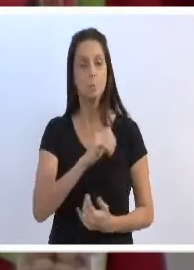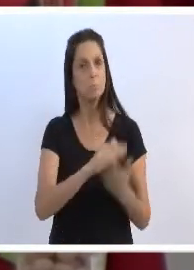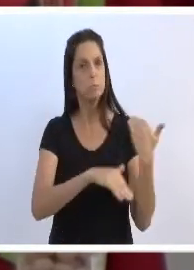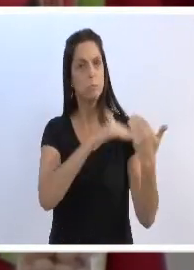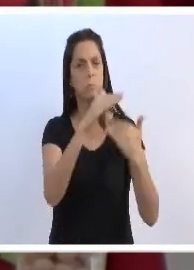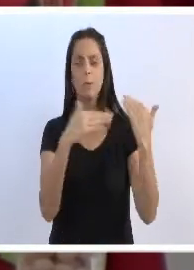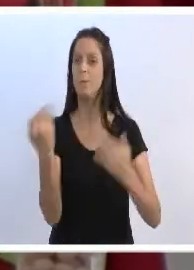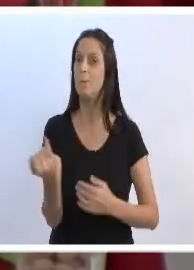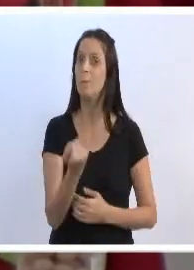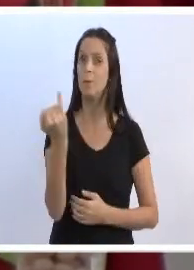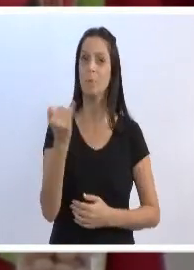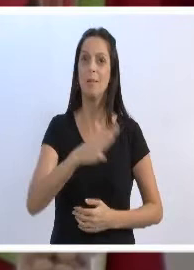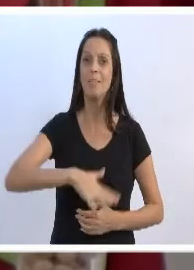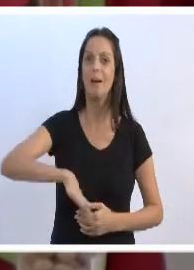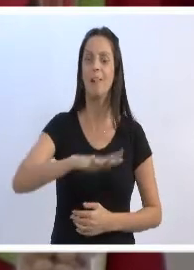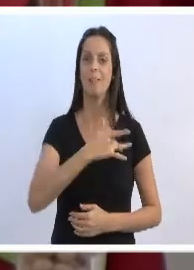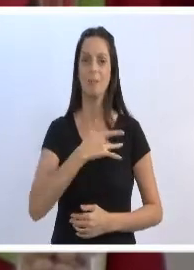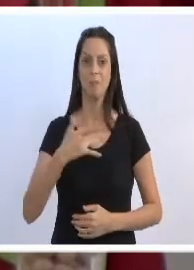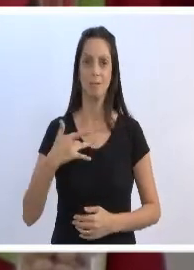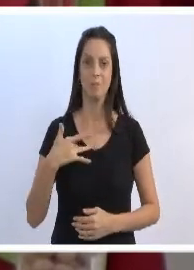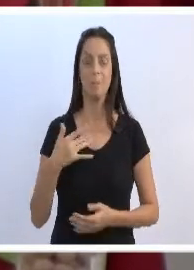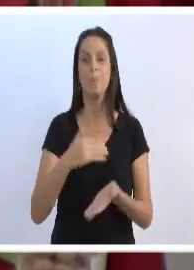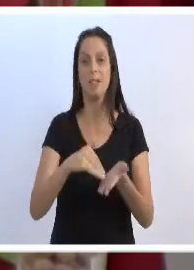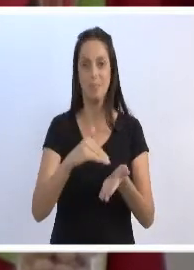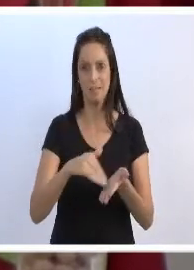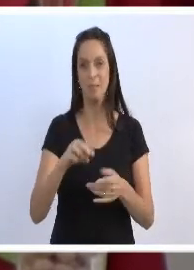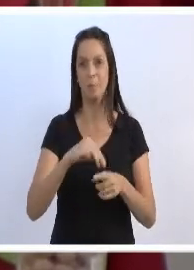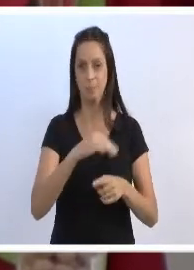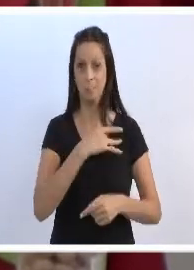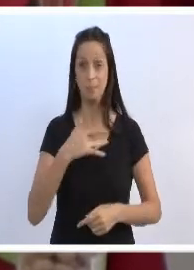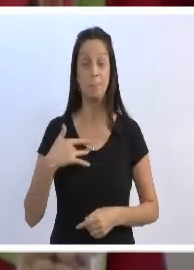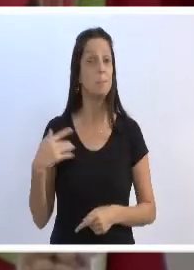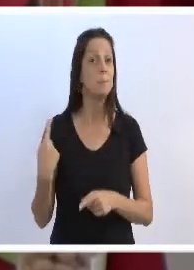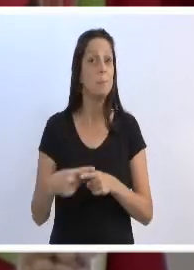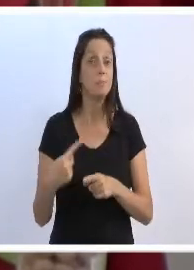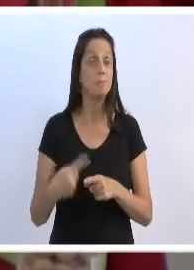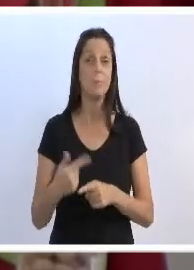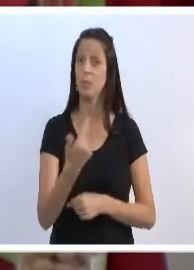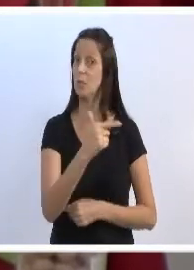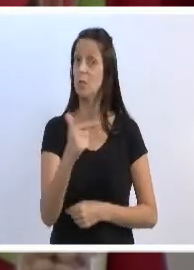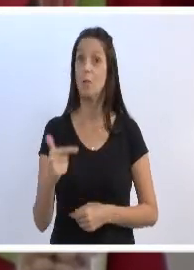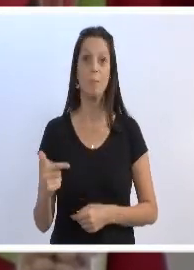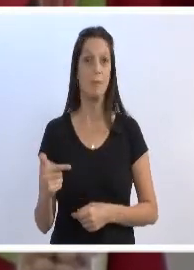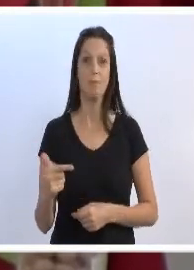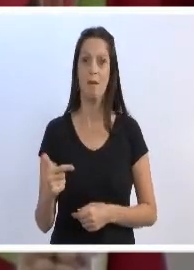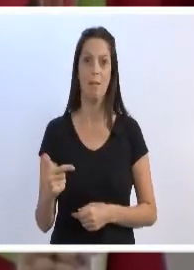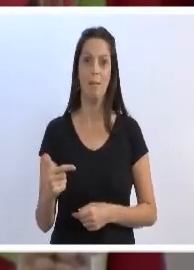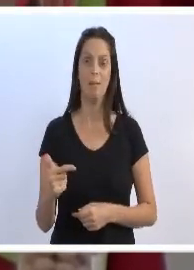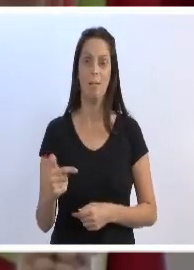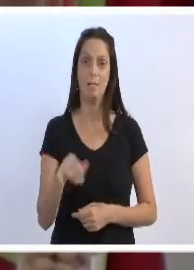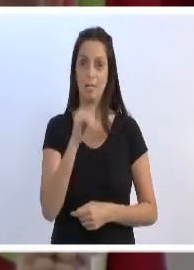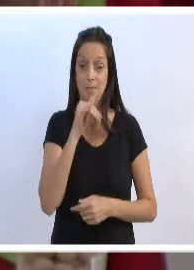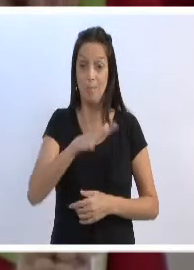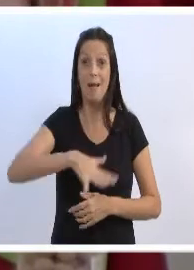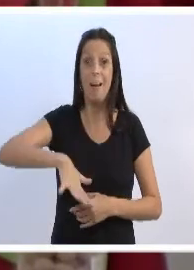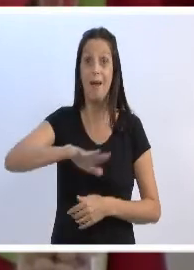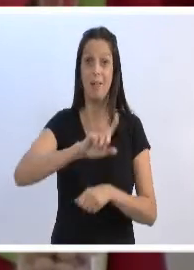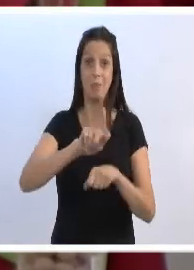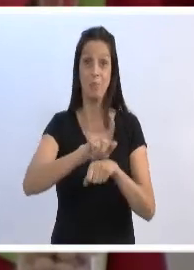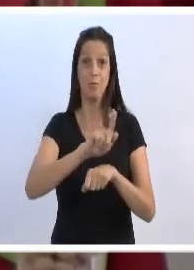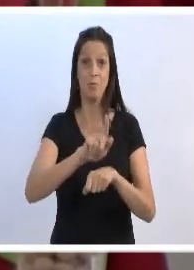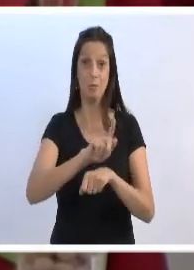importante para a secretaria municipal de saúde de blumenau porque não teremos mais a nível de gerência